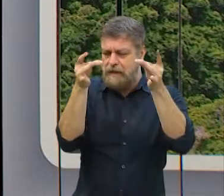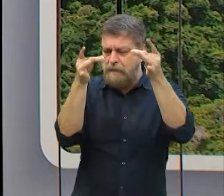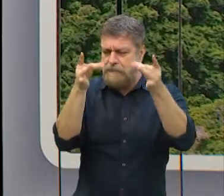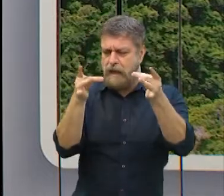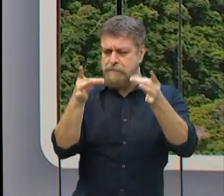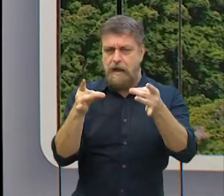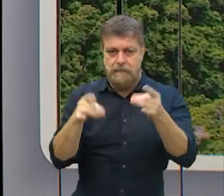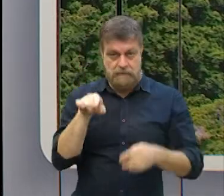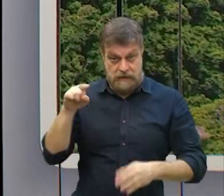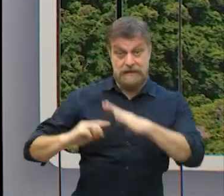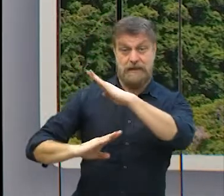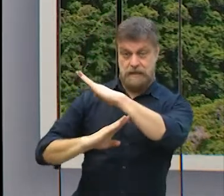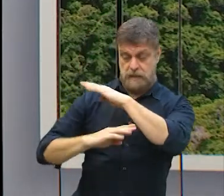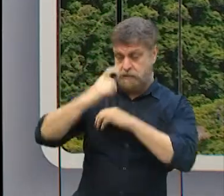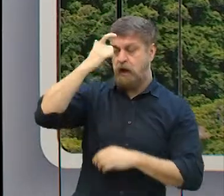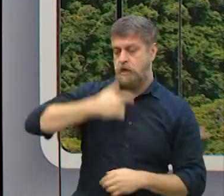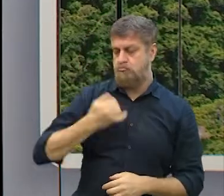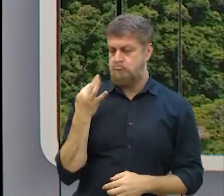forma detalhada,